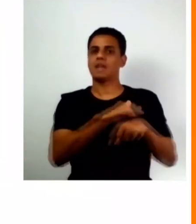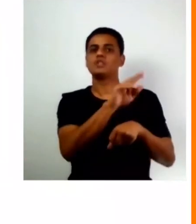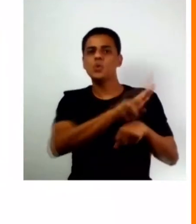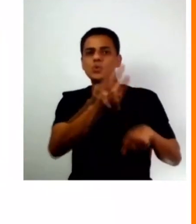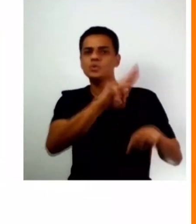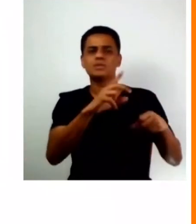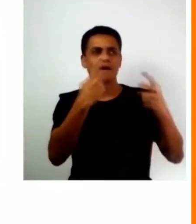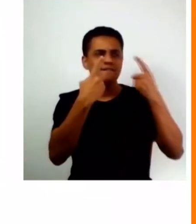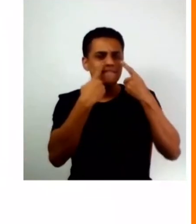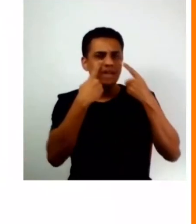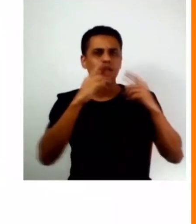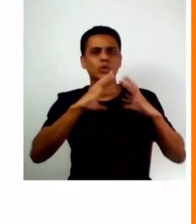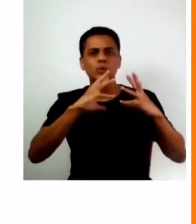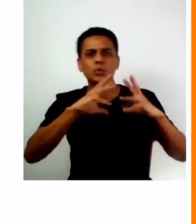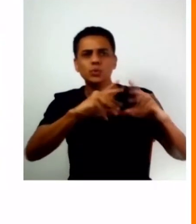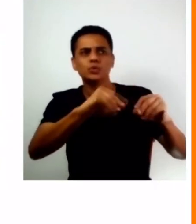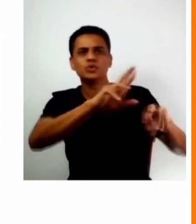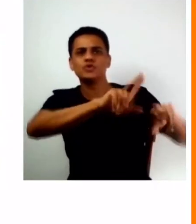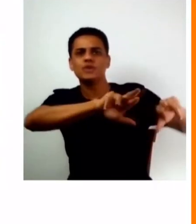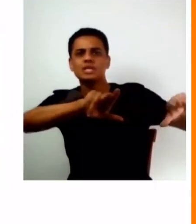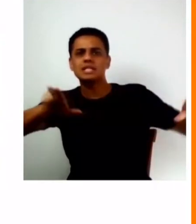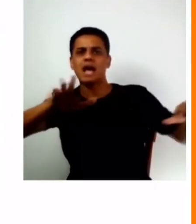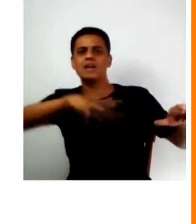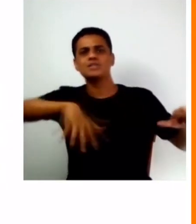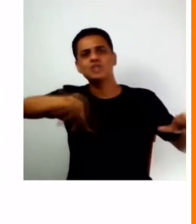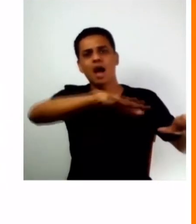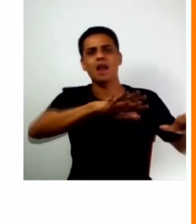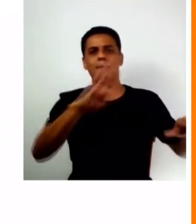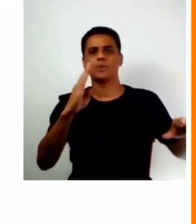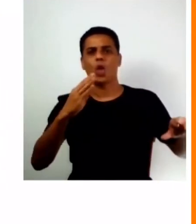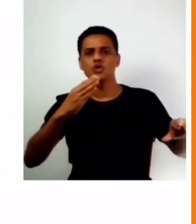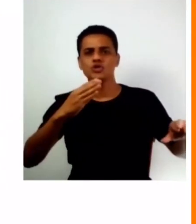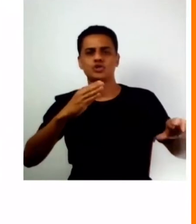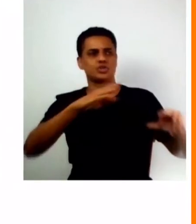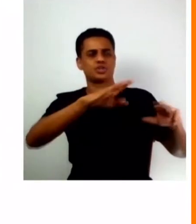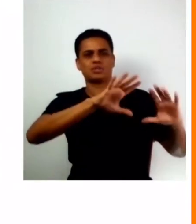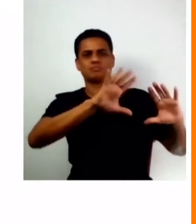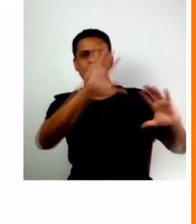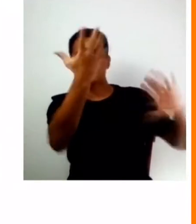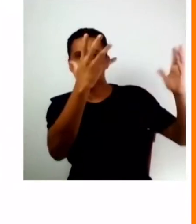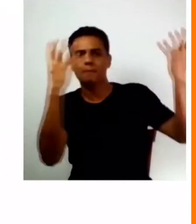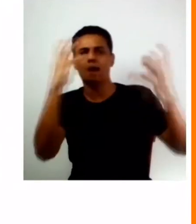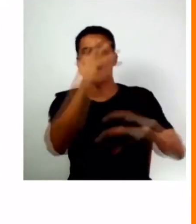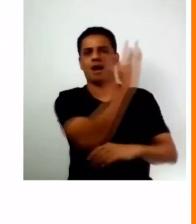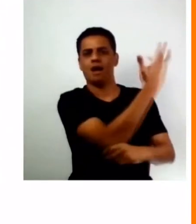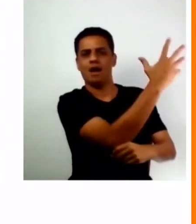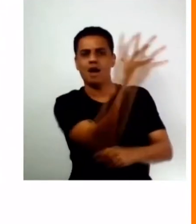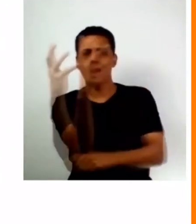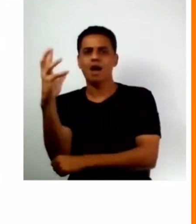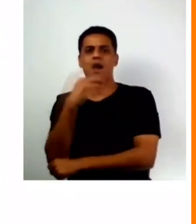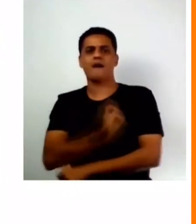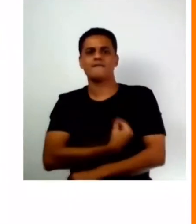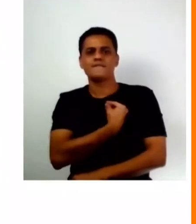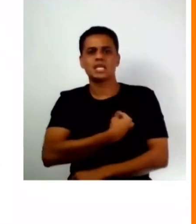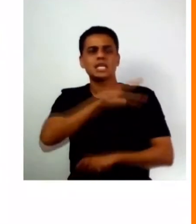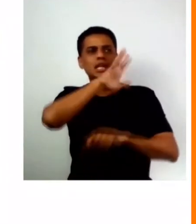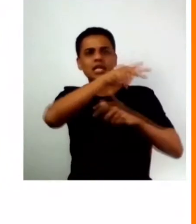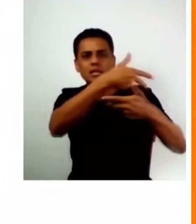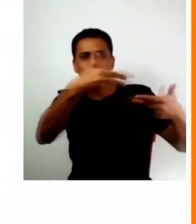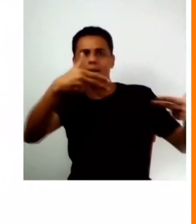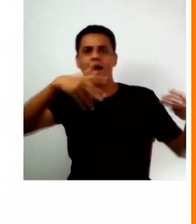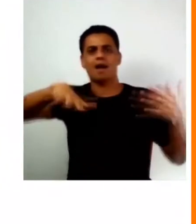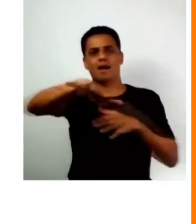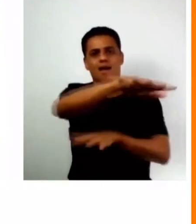diversidade biológica entre ela e os ecosistemas como espacios onde isto se encontran. Por tanto, esta idea